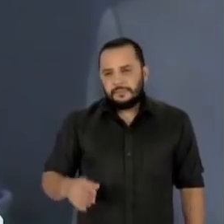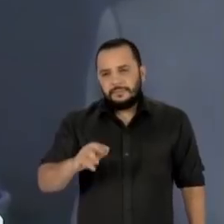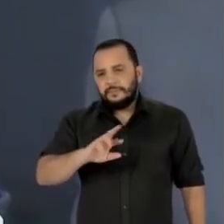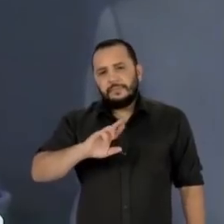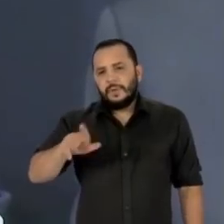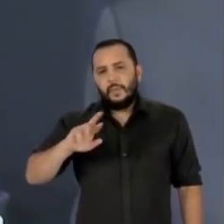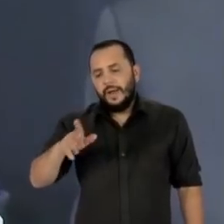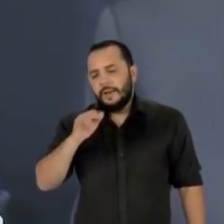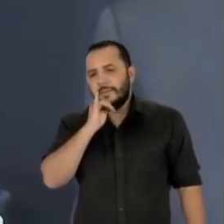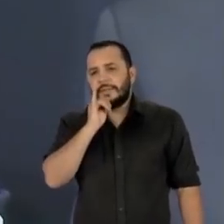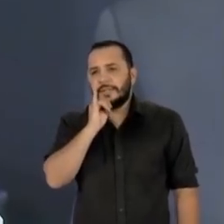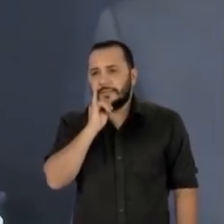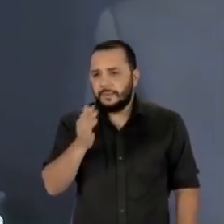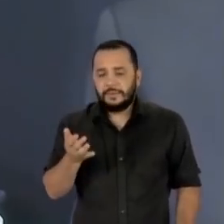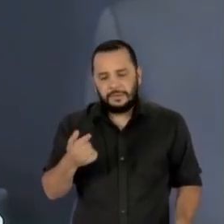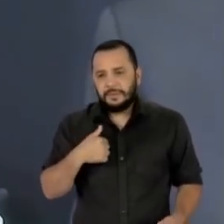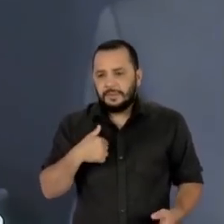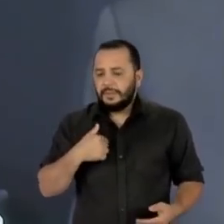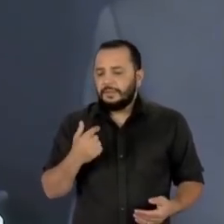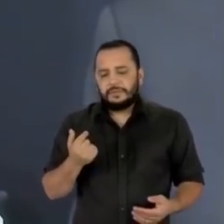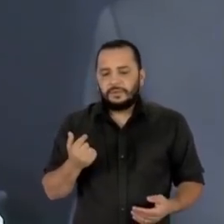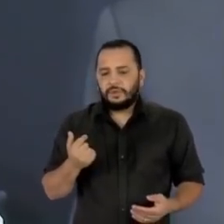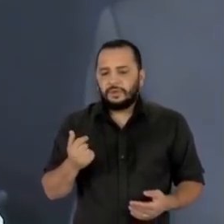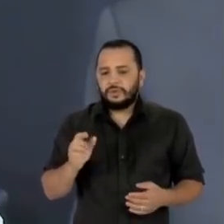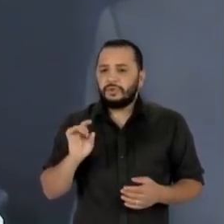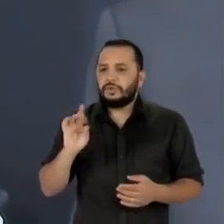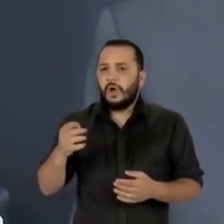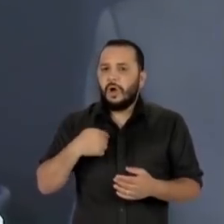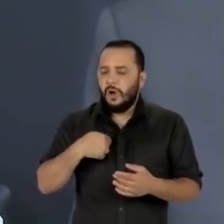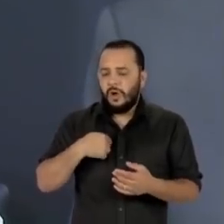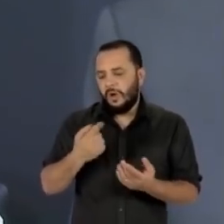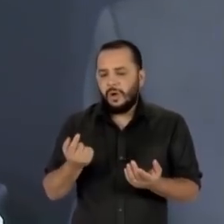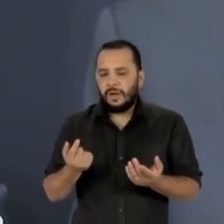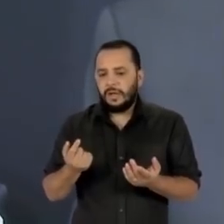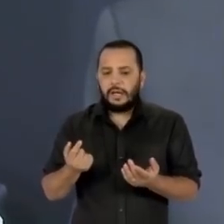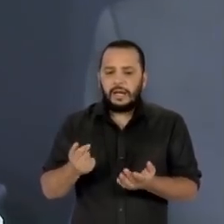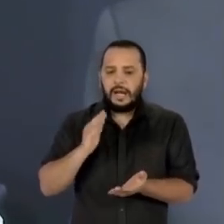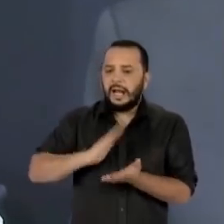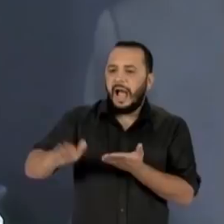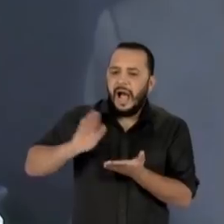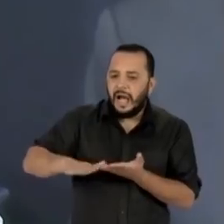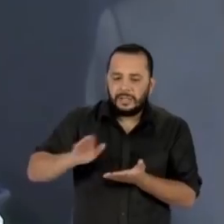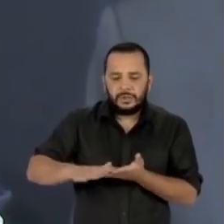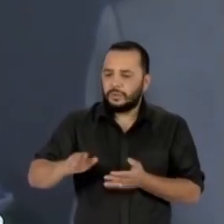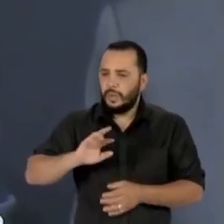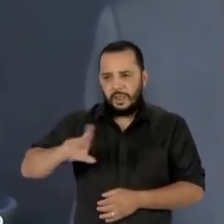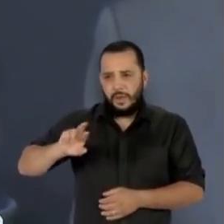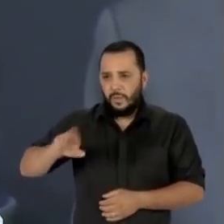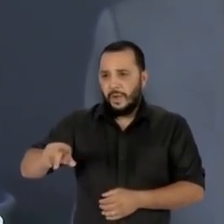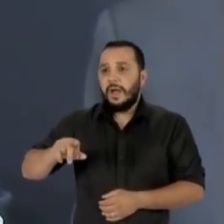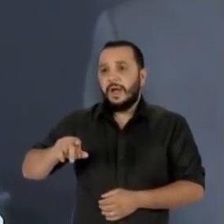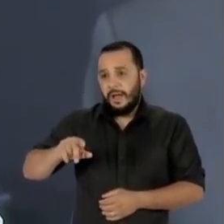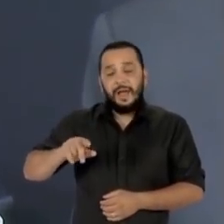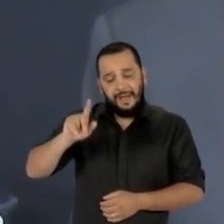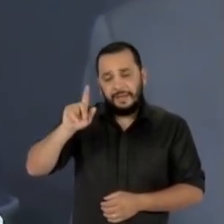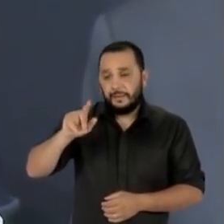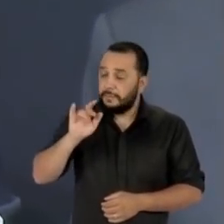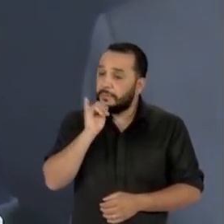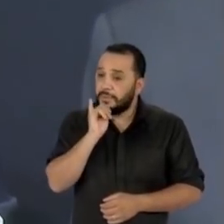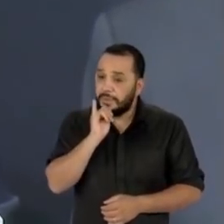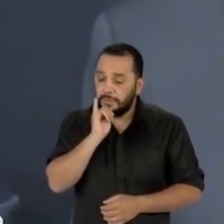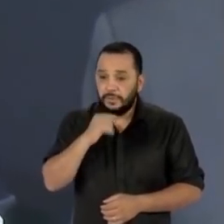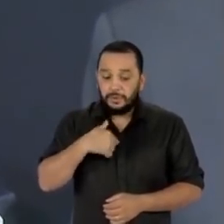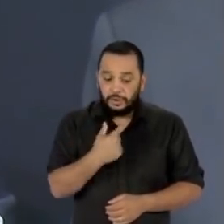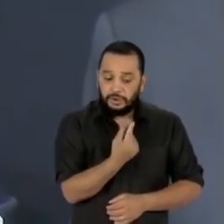fiscal aí e consequentemente não é o benefício eu diria do berço onde